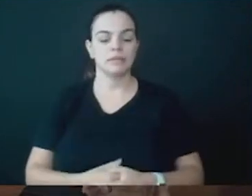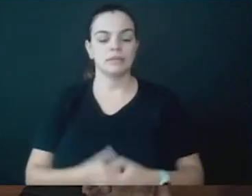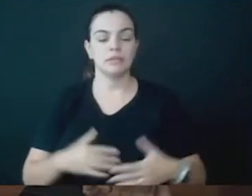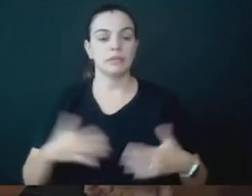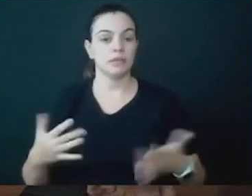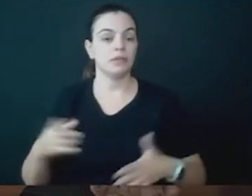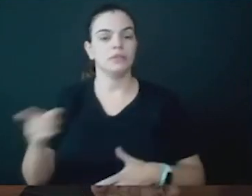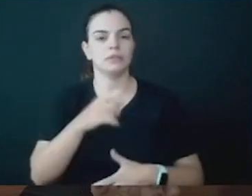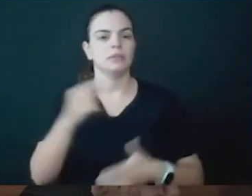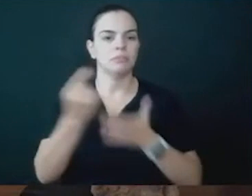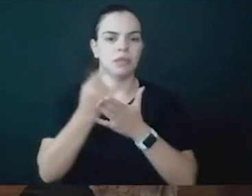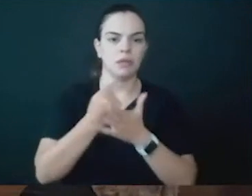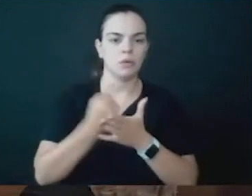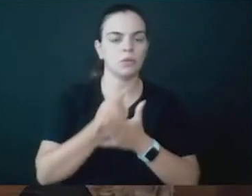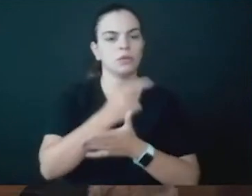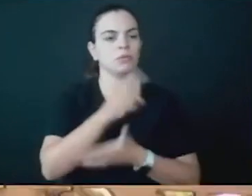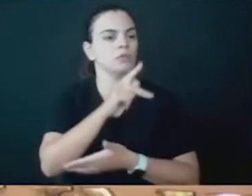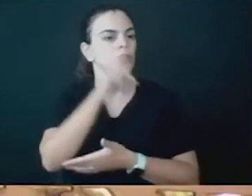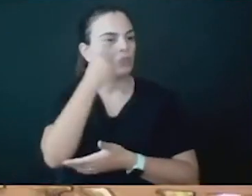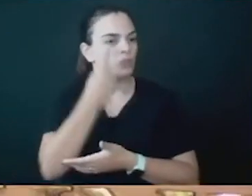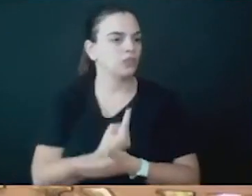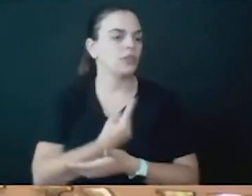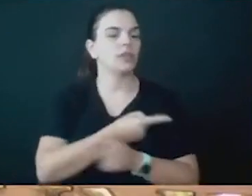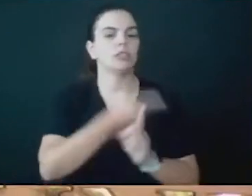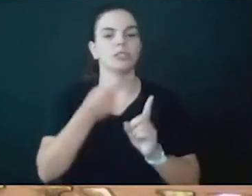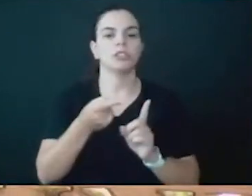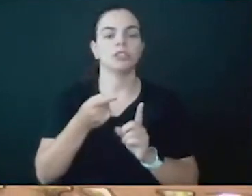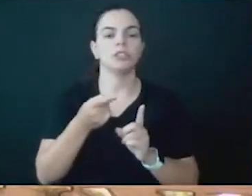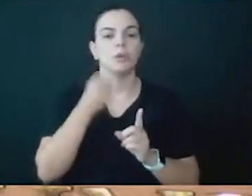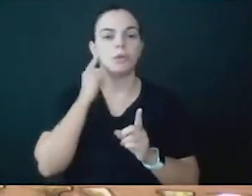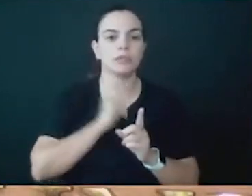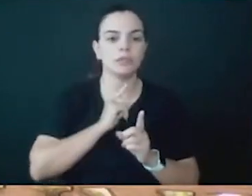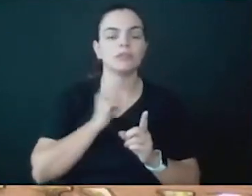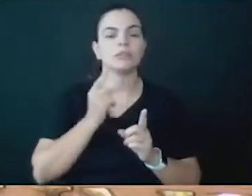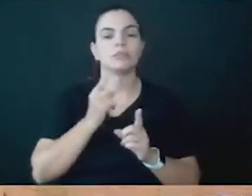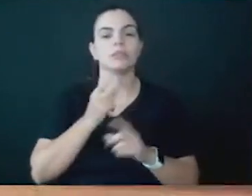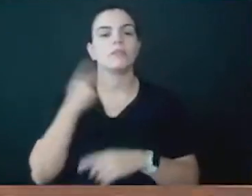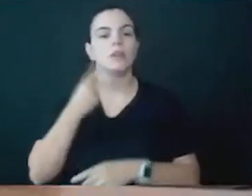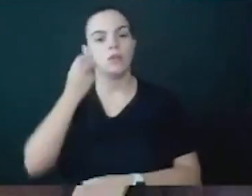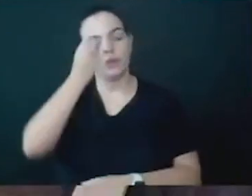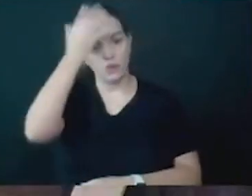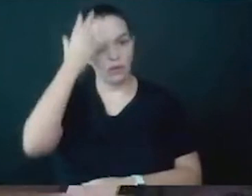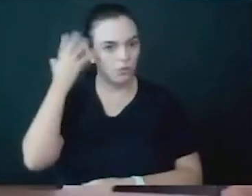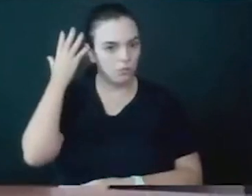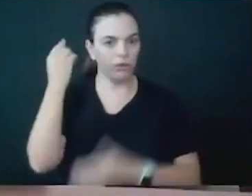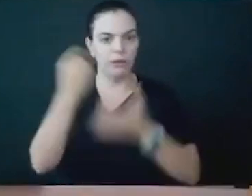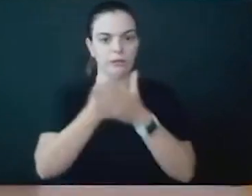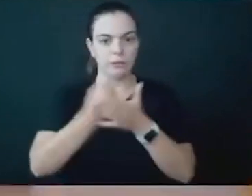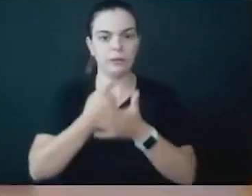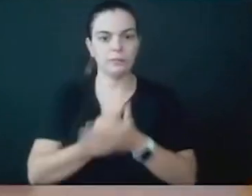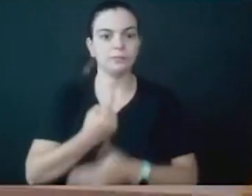tanto pela professora Josete, como pela Ezequias e a vereadora Noêmia, são perguntas que a gente vai ter que formular também